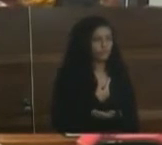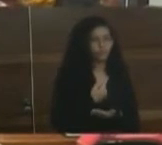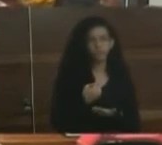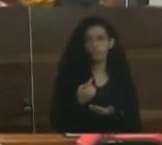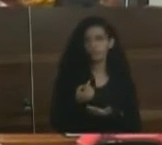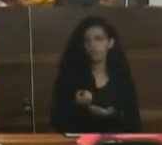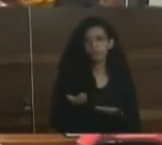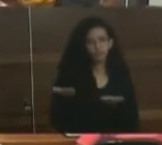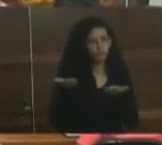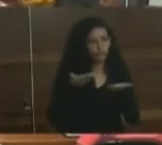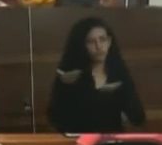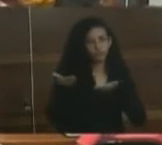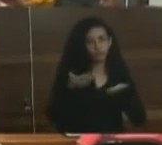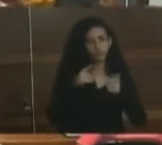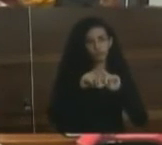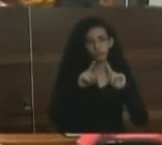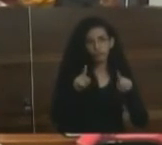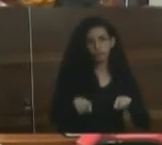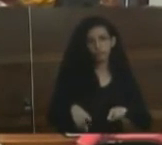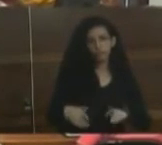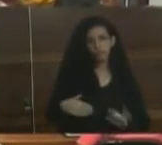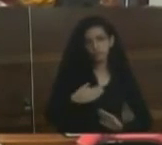ah tá